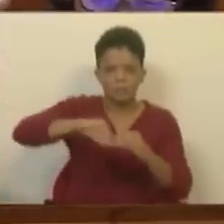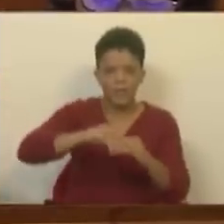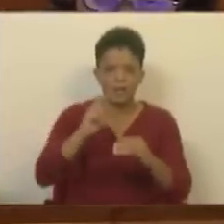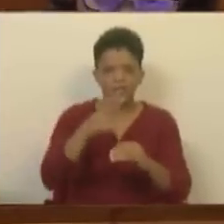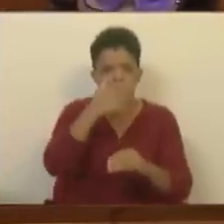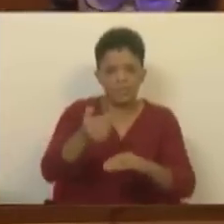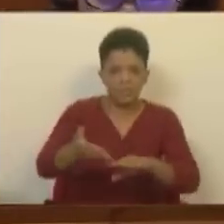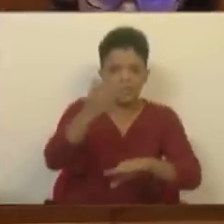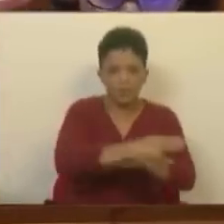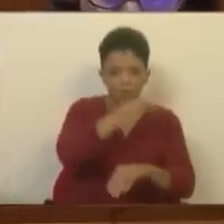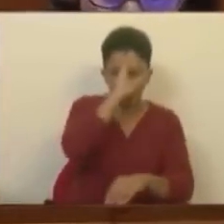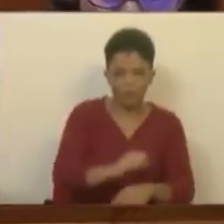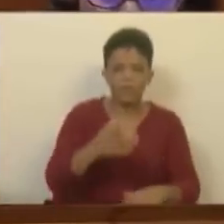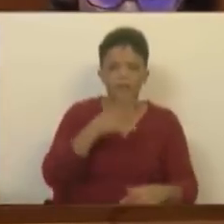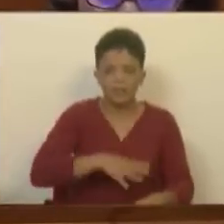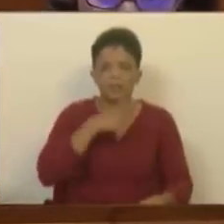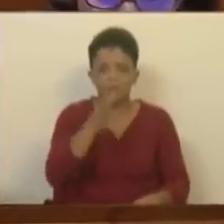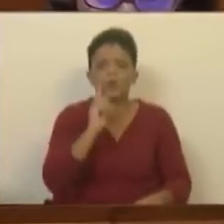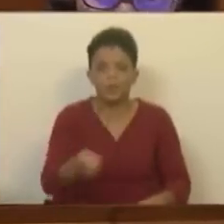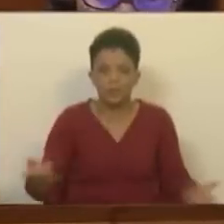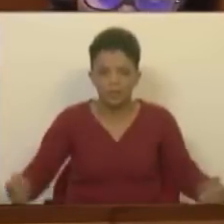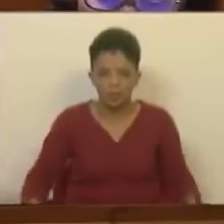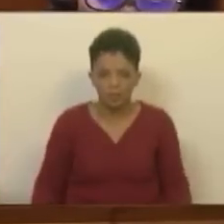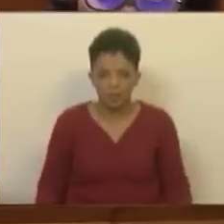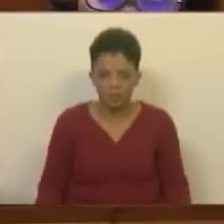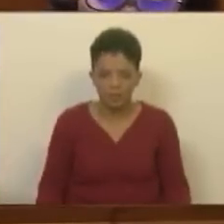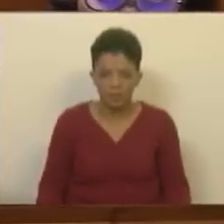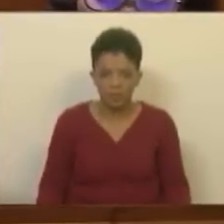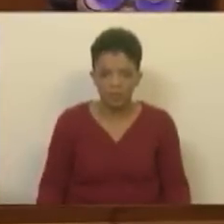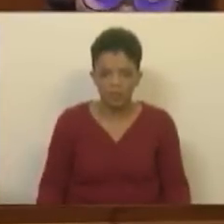15 anos anteriores estes governos O que é que lhe diga